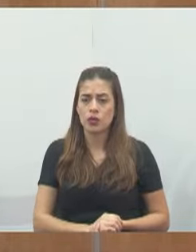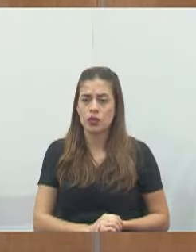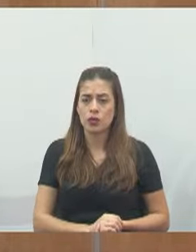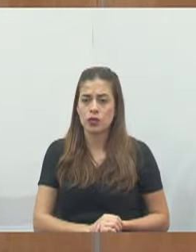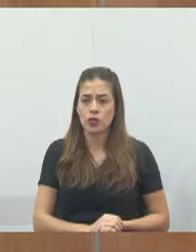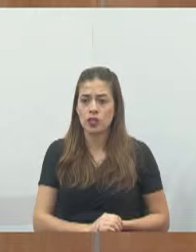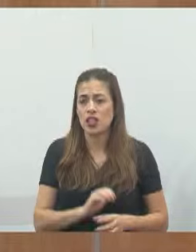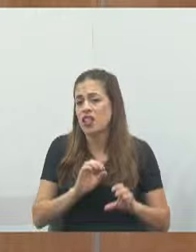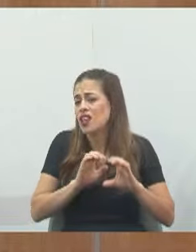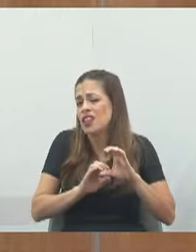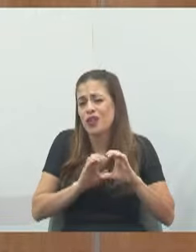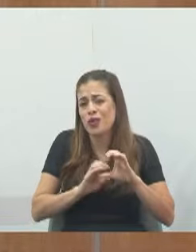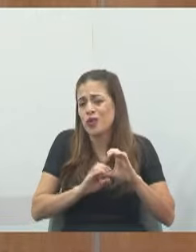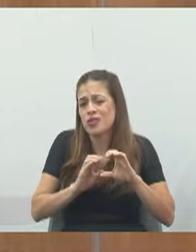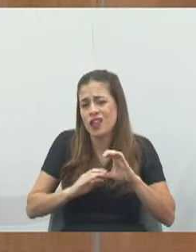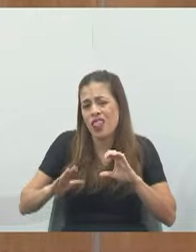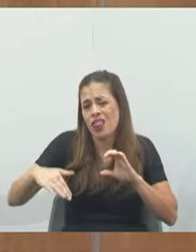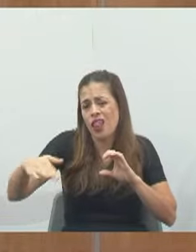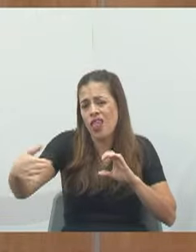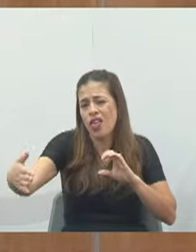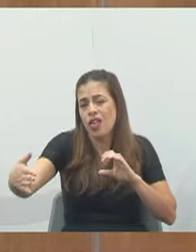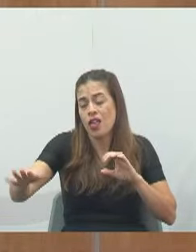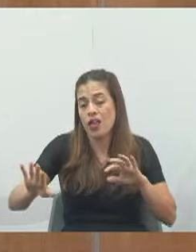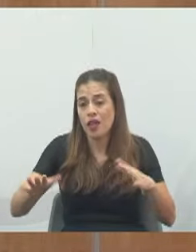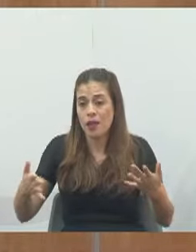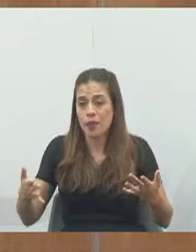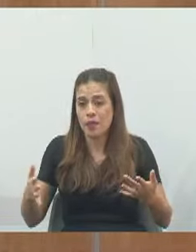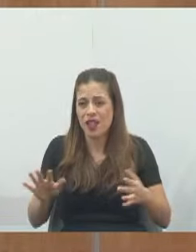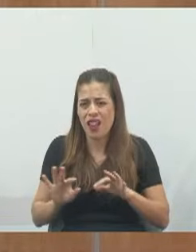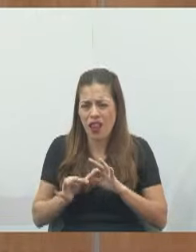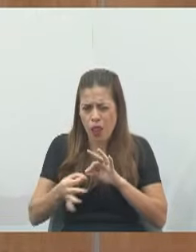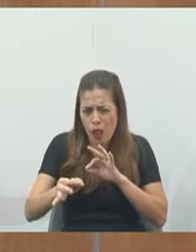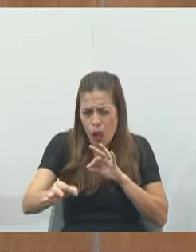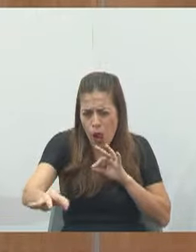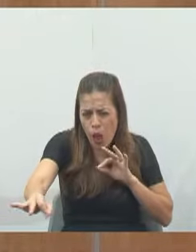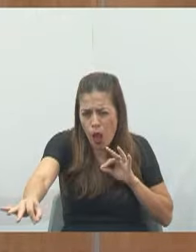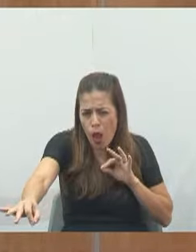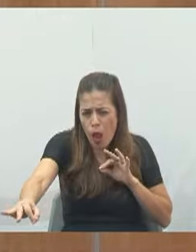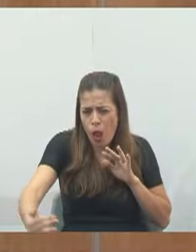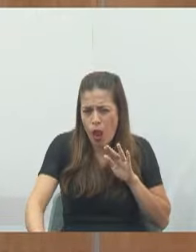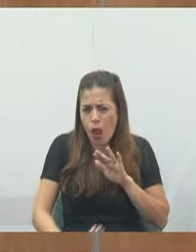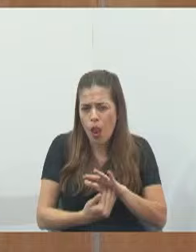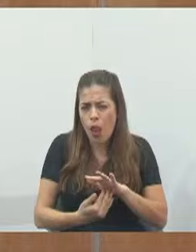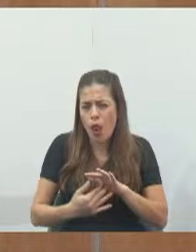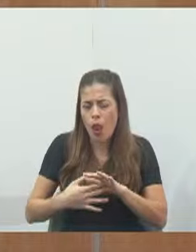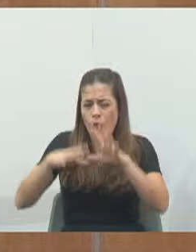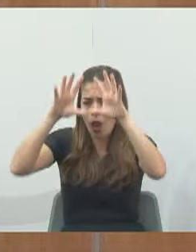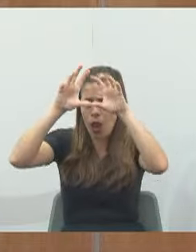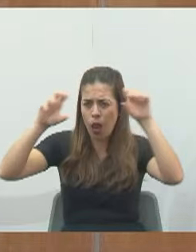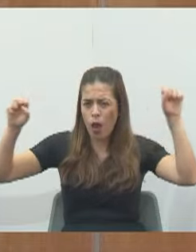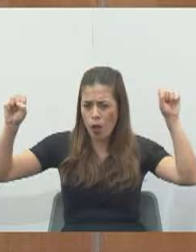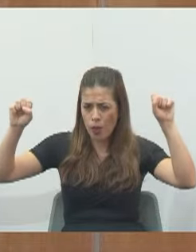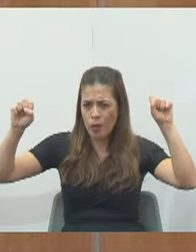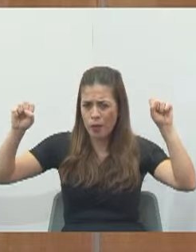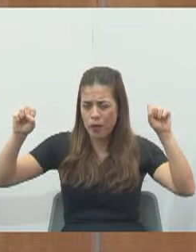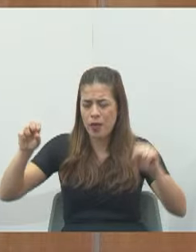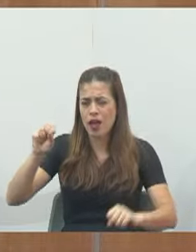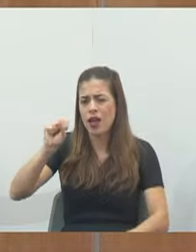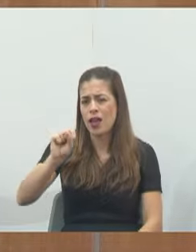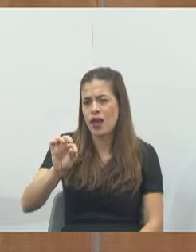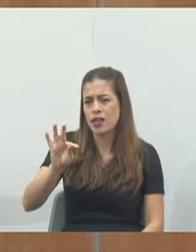e nem concursado aqui para frente. Então, me parece que se alongou muito, né? Foi até o Supremo Tribunal Federal essa discussão.